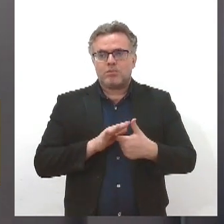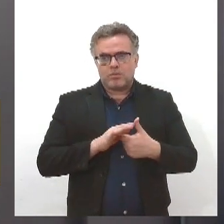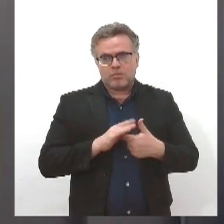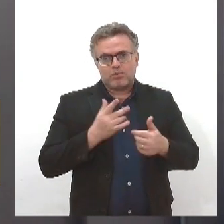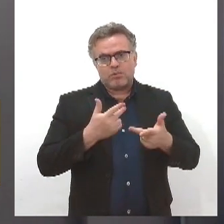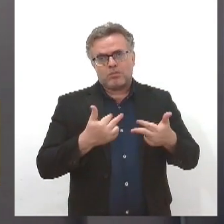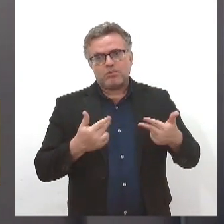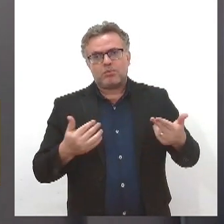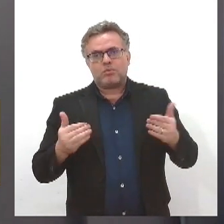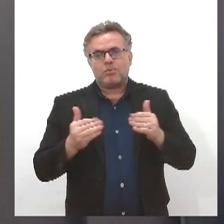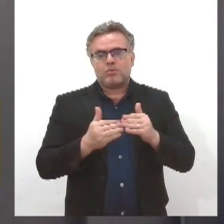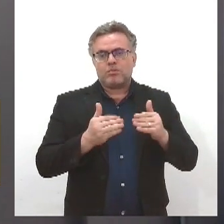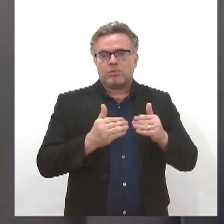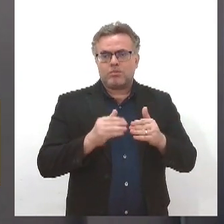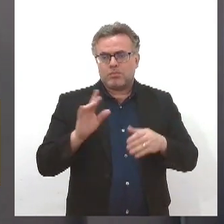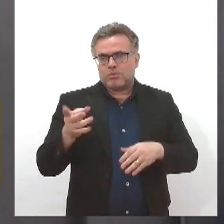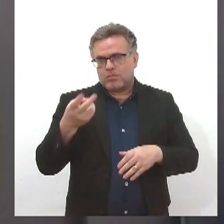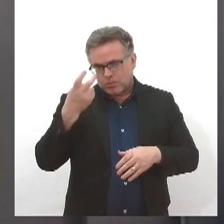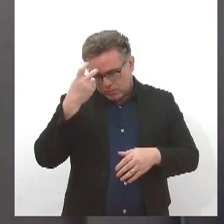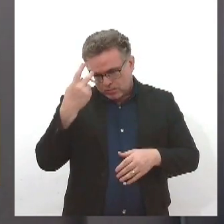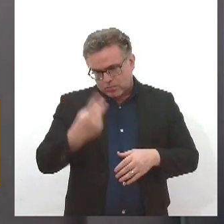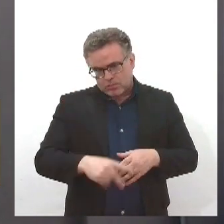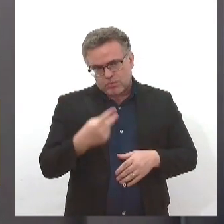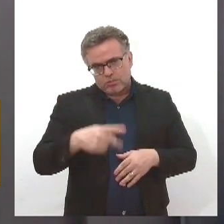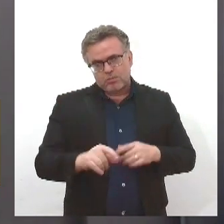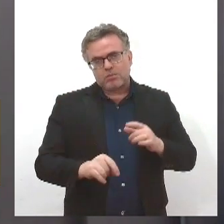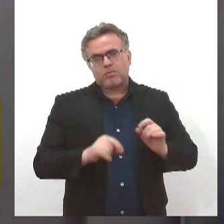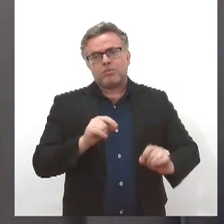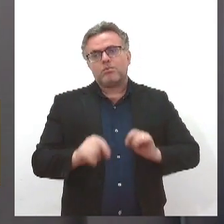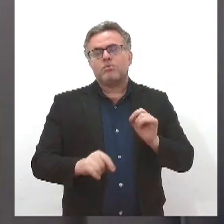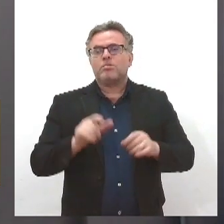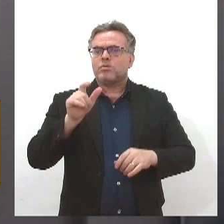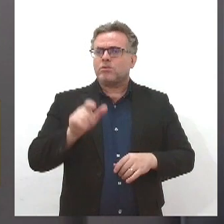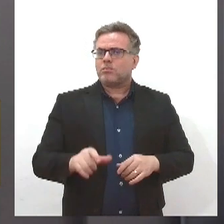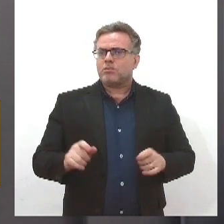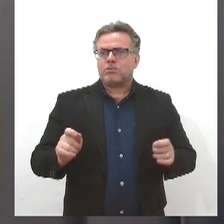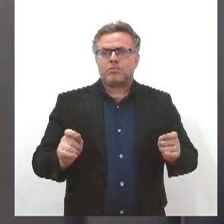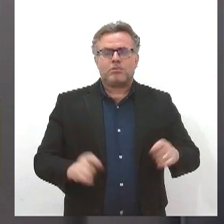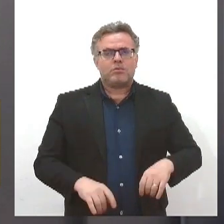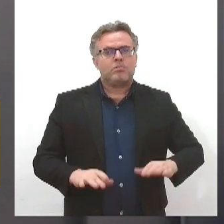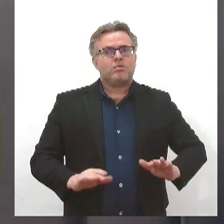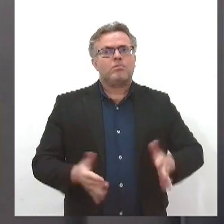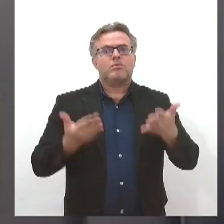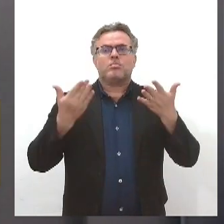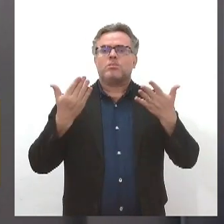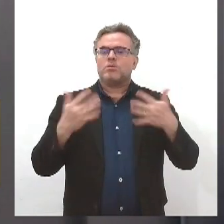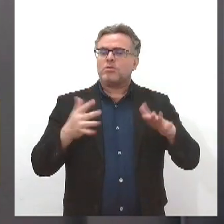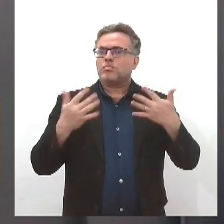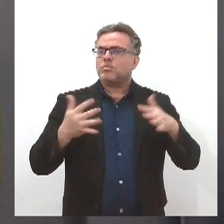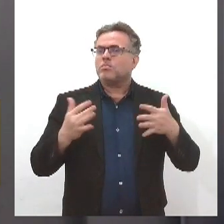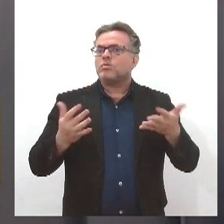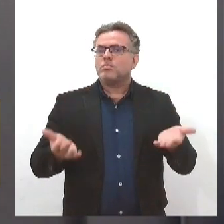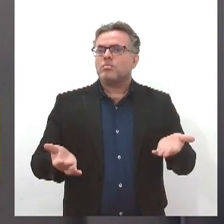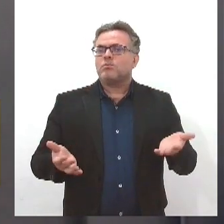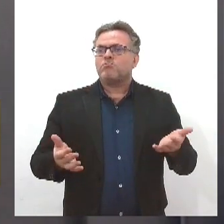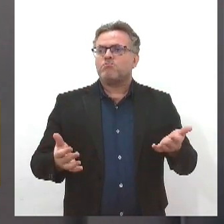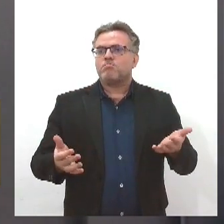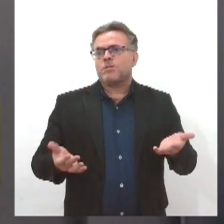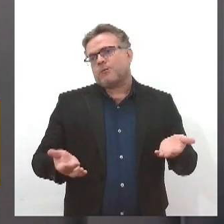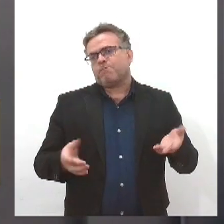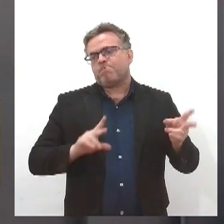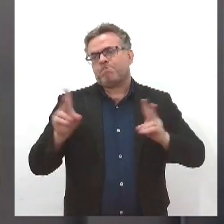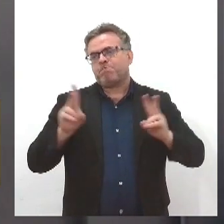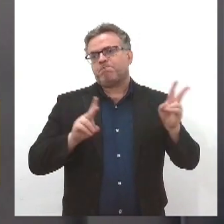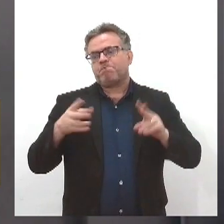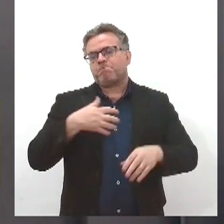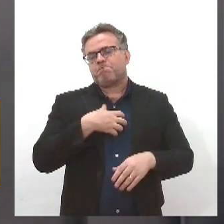a cultura do estado, que celebram também esse espírito carnavalesco. Eu queria que você falasse um pouquinho para a gente a respeito